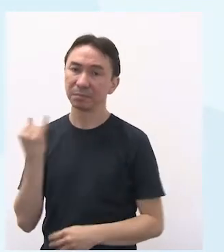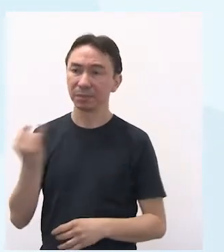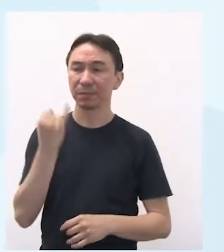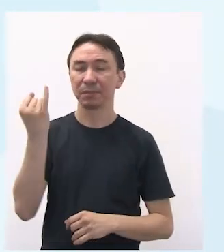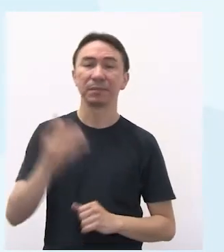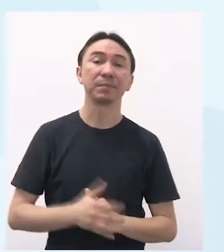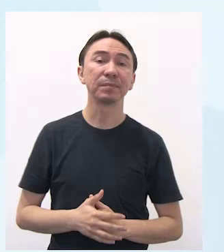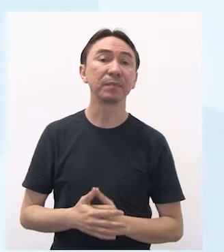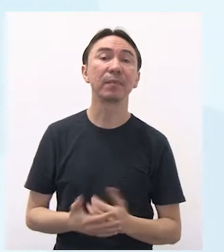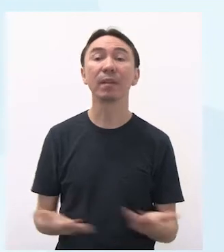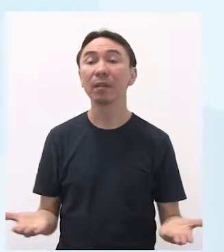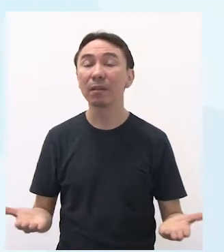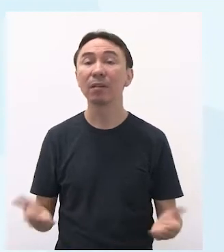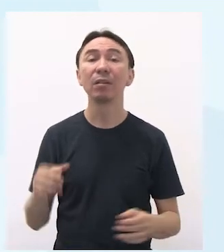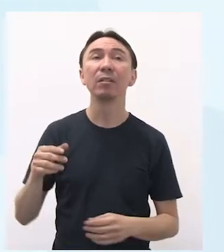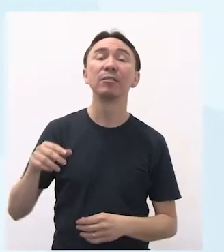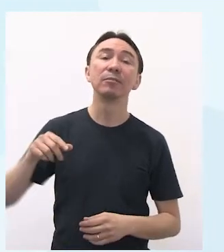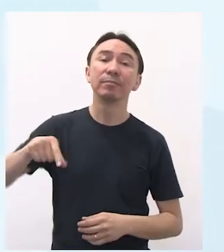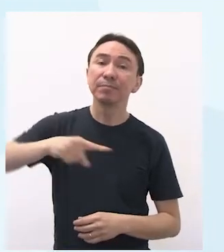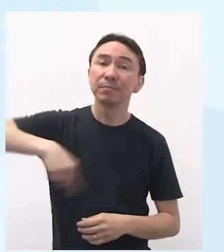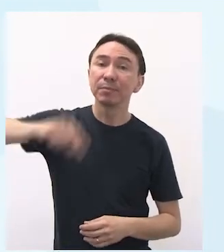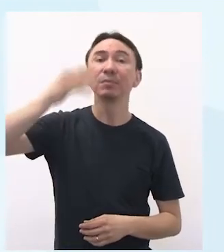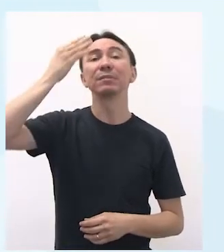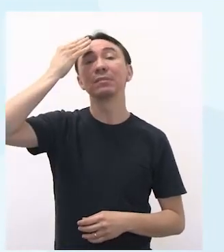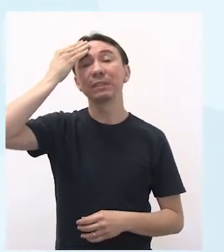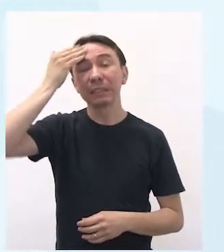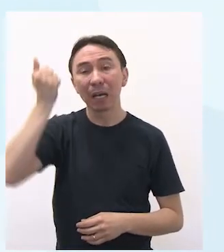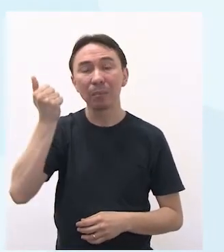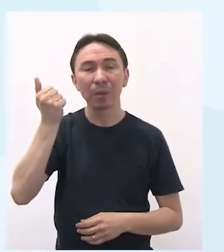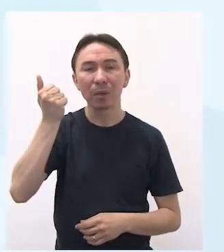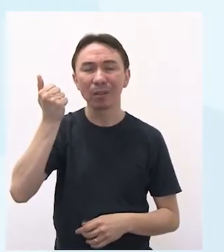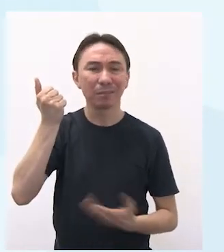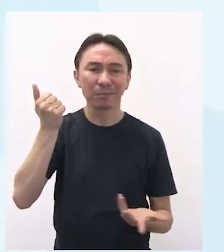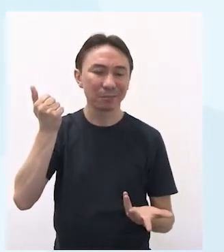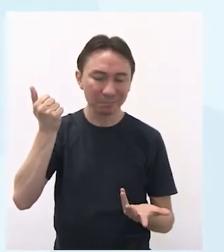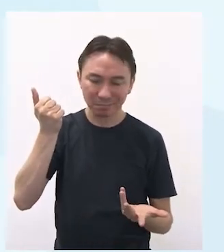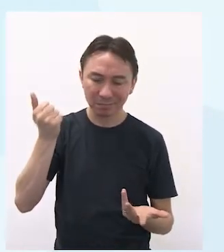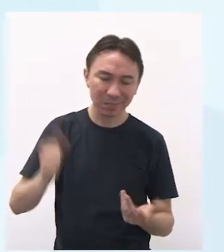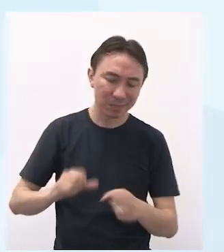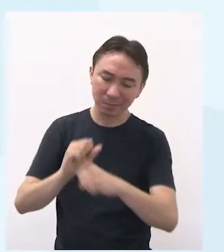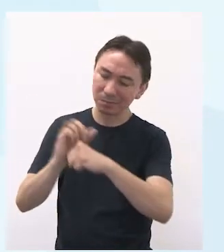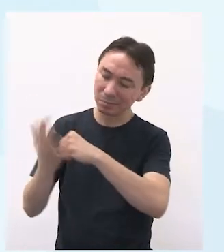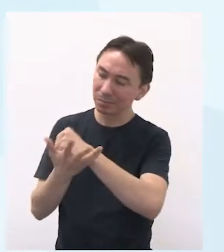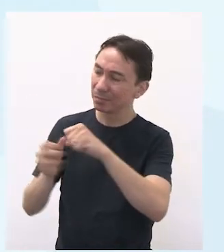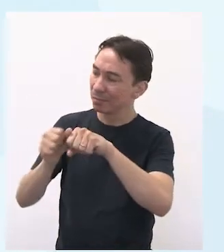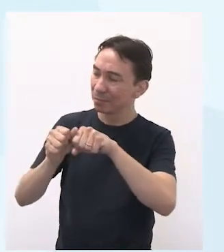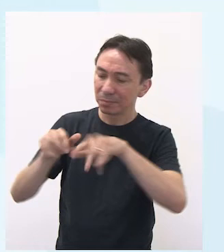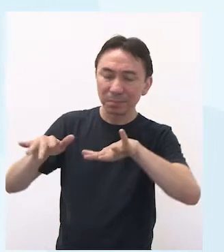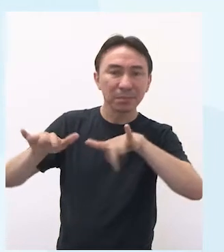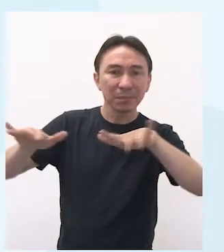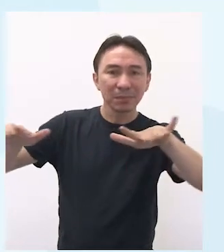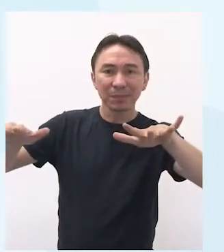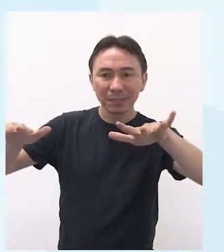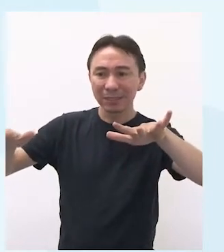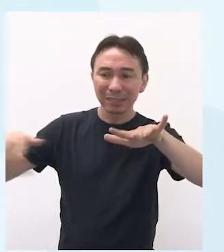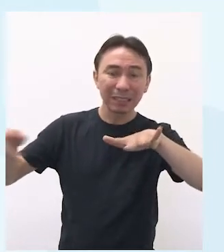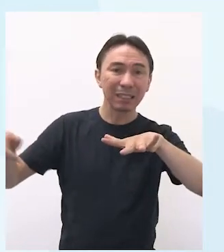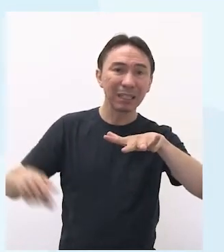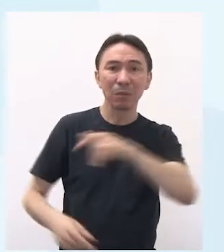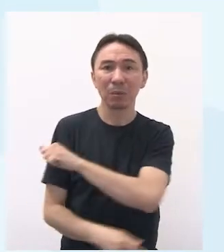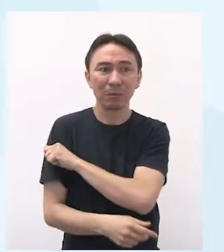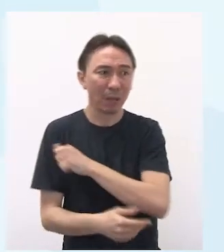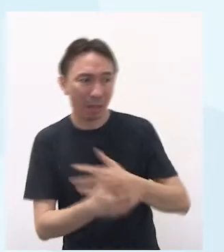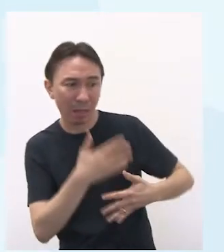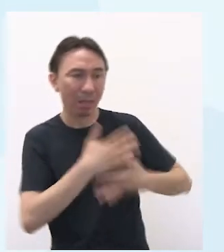Então, como é que nós sabemos? Nós sabemos que a pandemia impactou com muito significado a aprendizagem dos nossos estudantes.